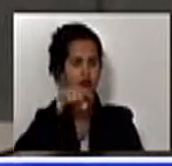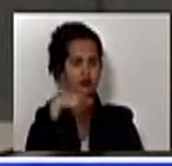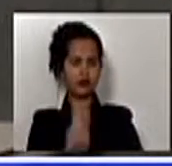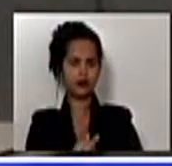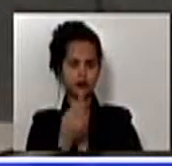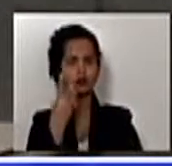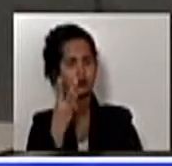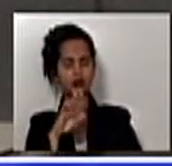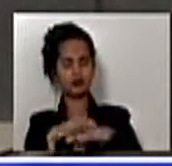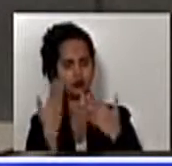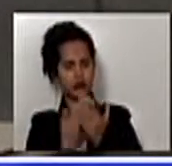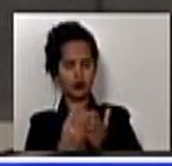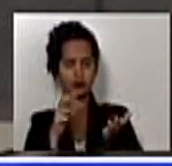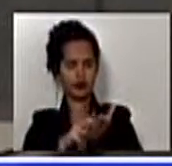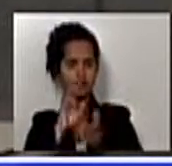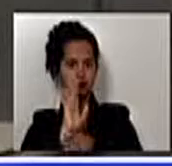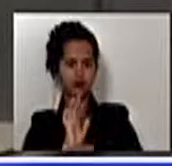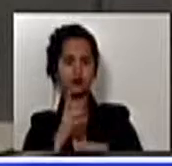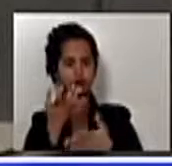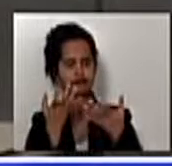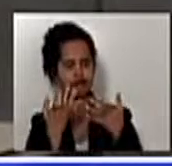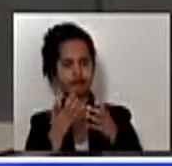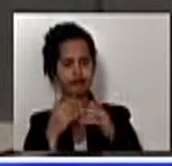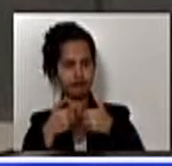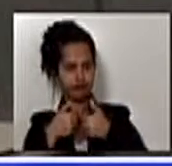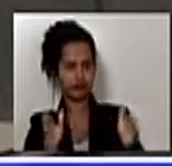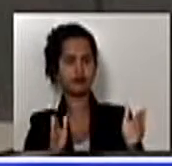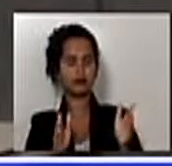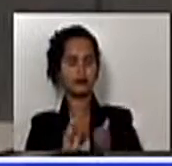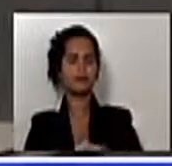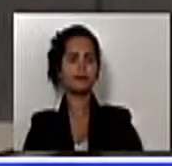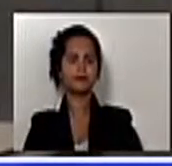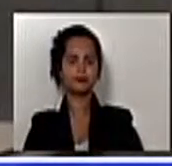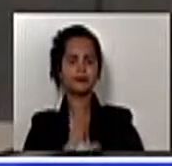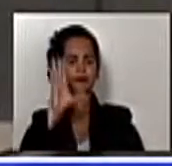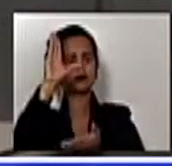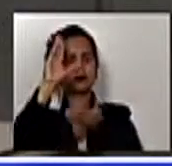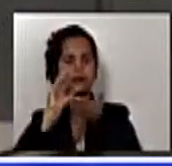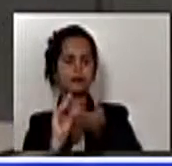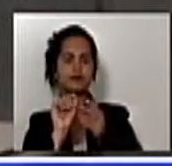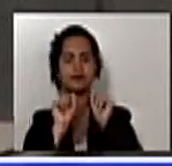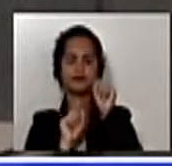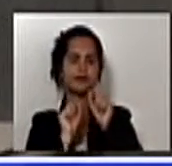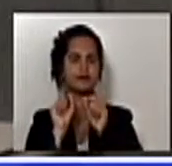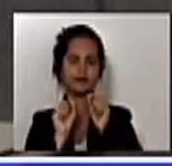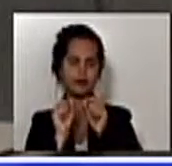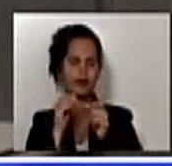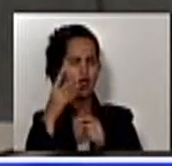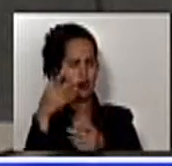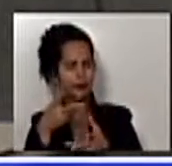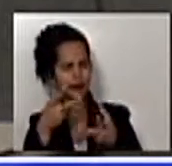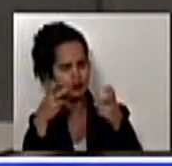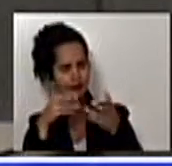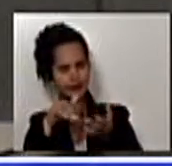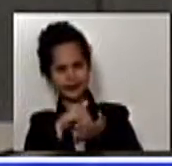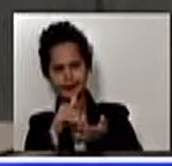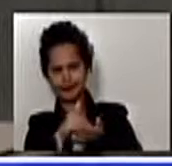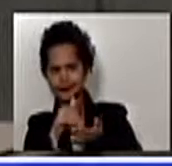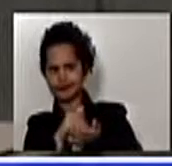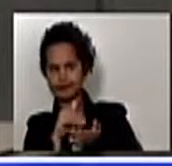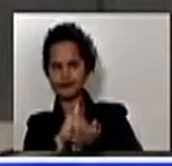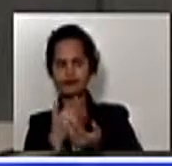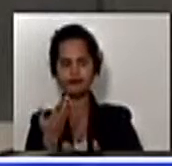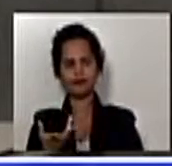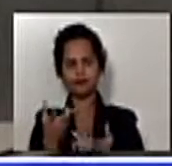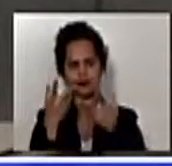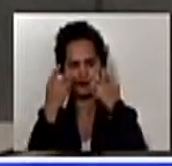tempo integral. Não é? A questão da redução, não é? Eu ouço muito nas secretarias, os